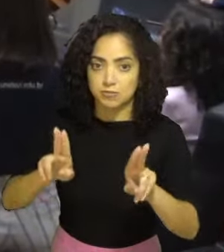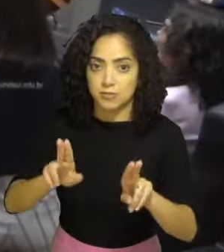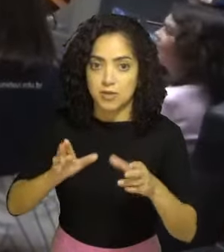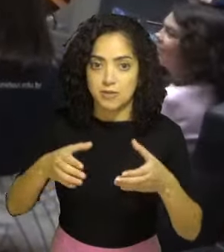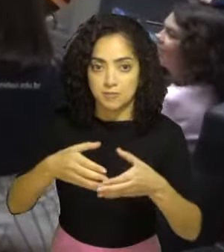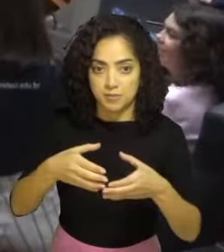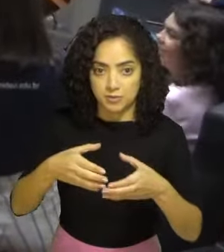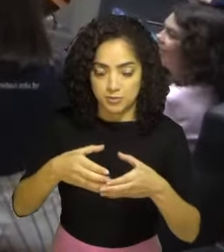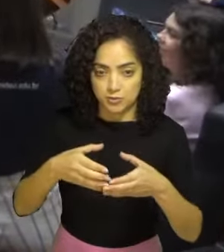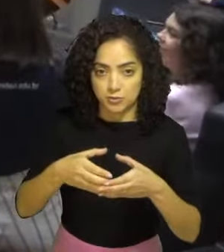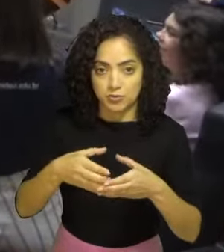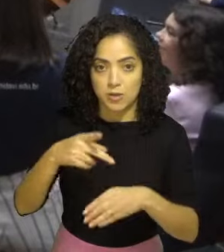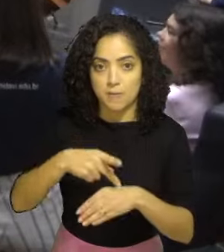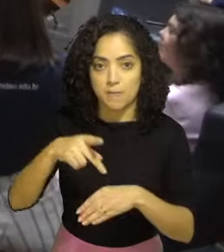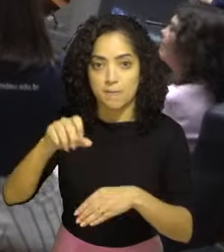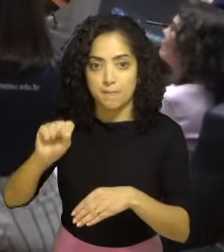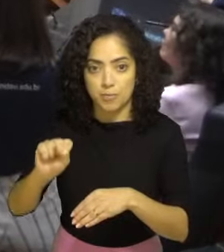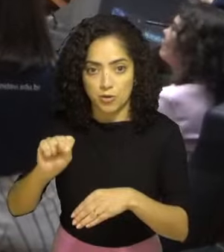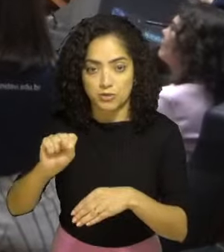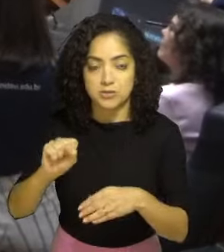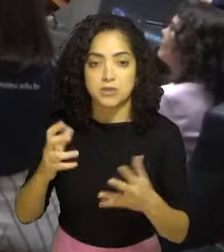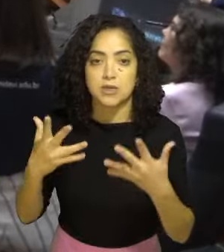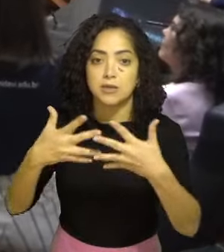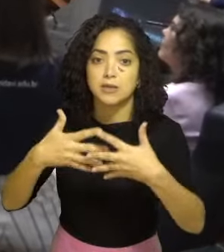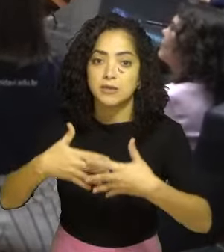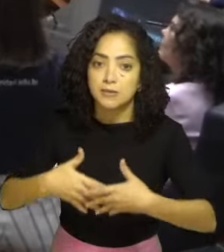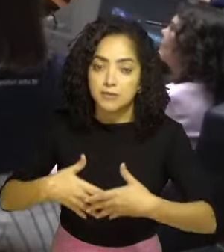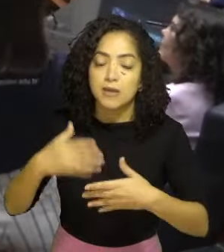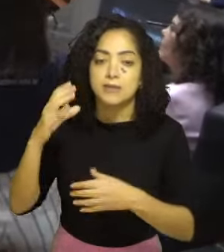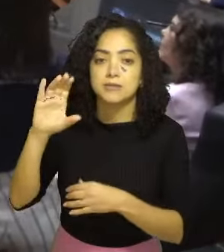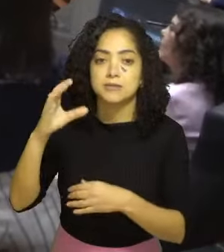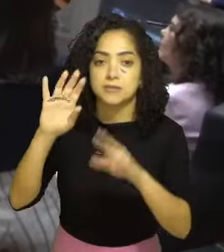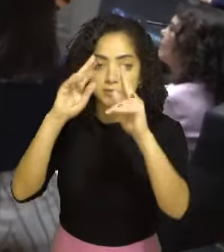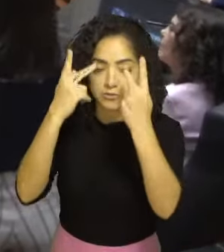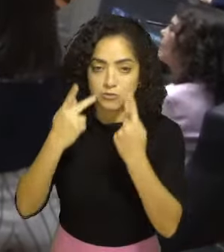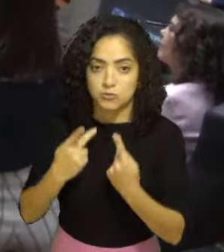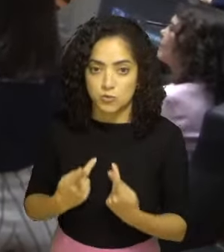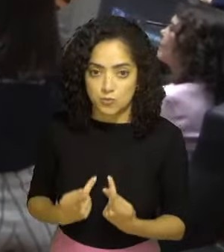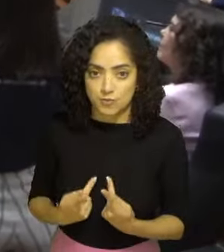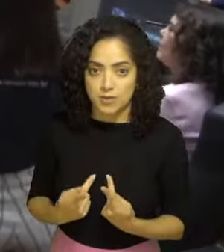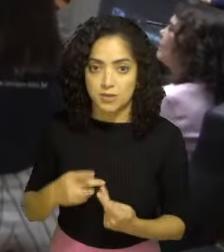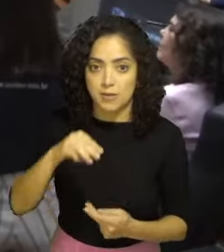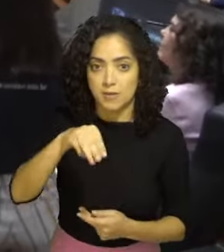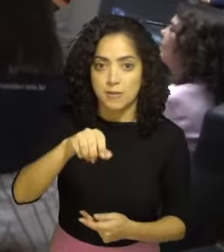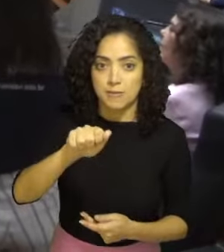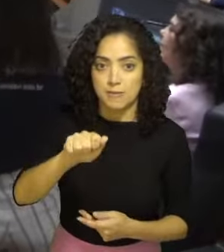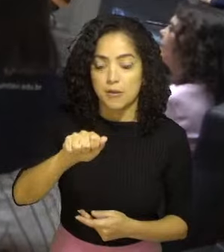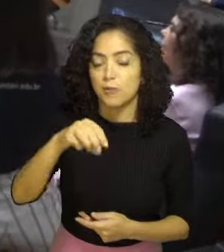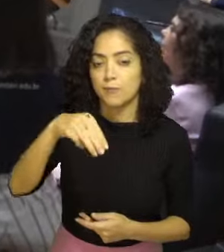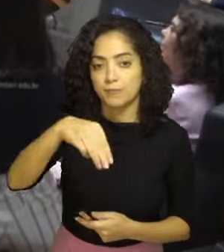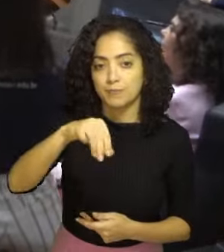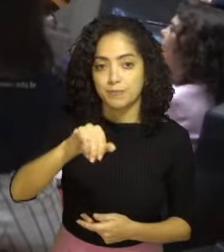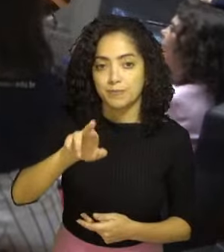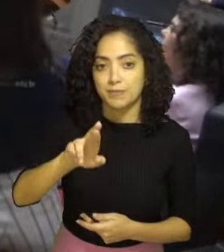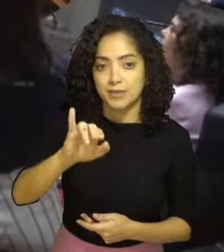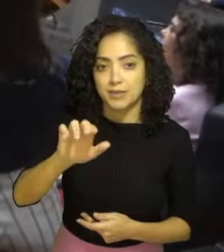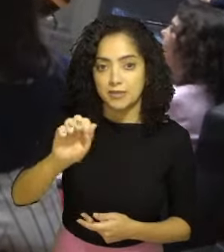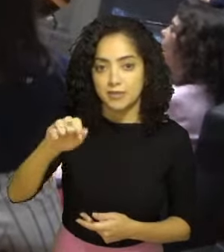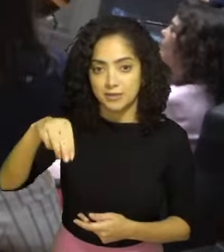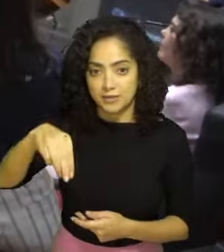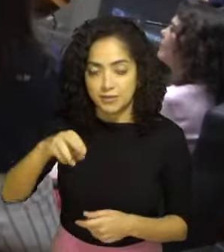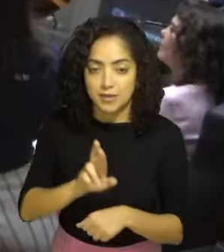de Pós-Graduação Interdisciplinar em Ciências Humanas da UFSC, doutora Miriam Pilar Grossi, neste ato